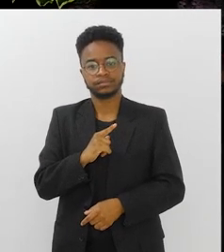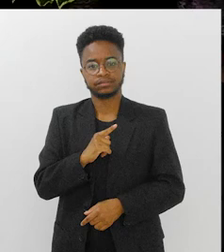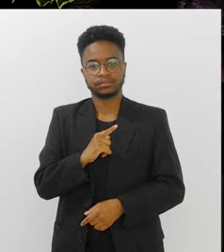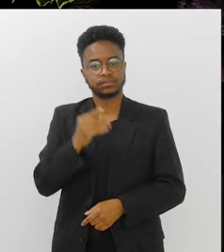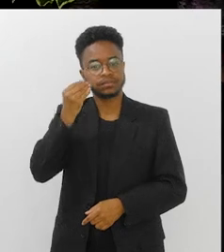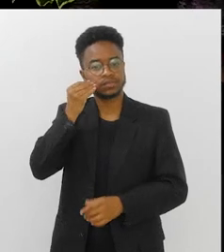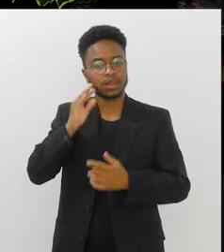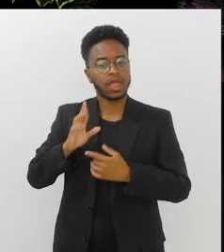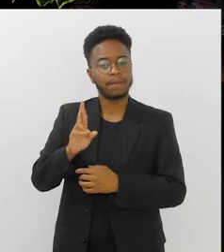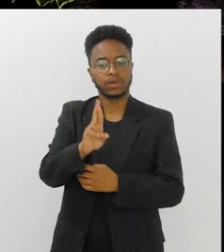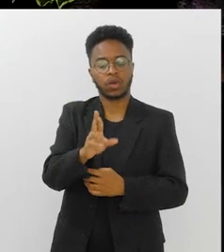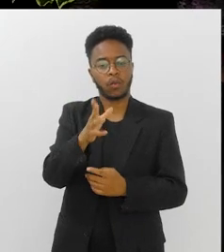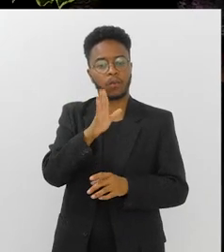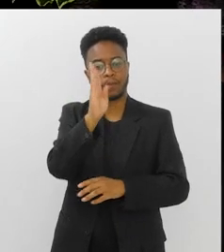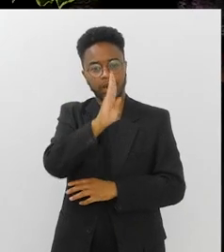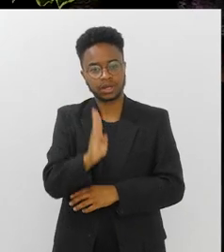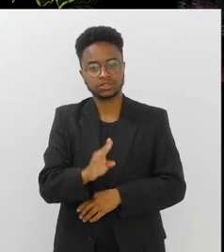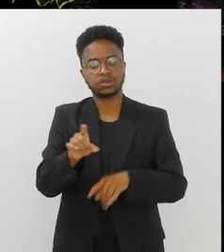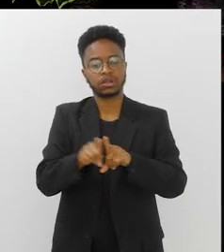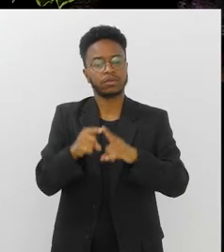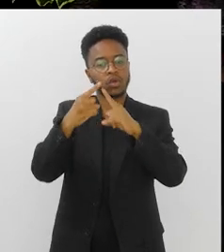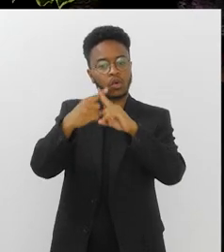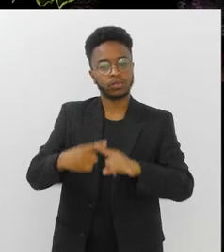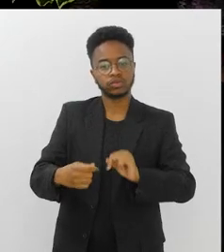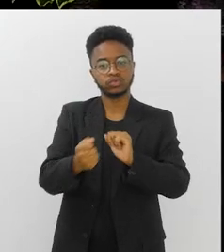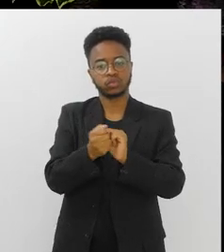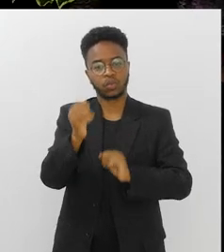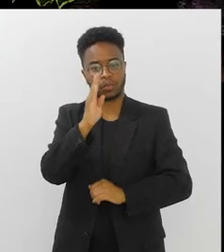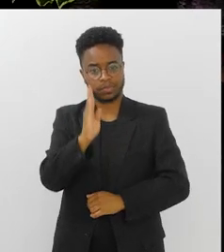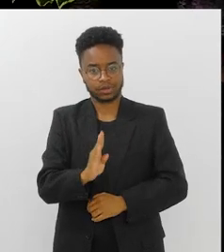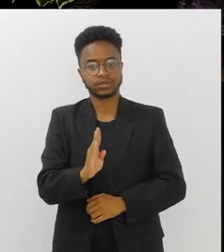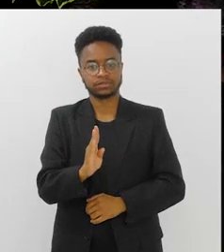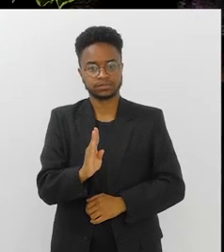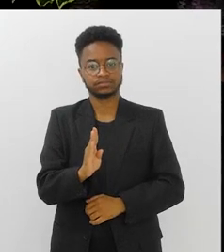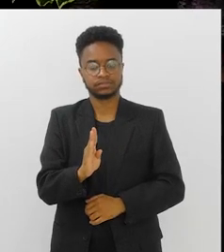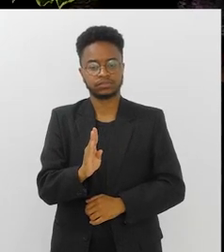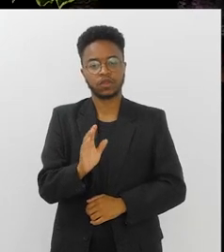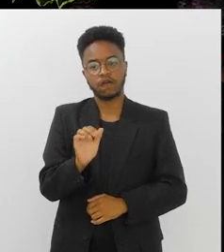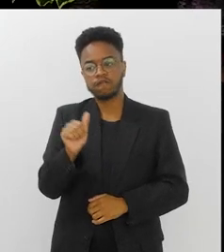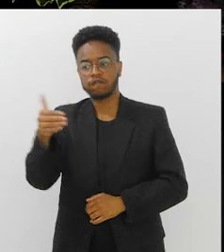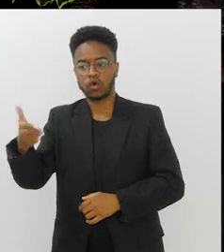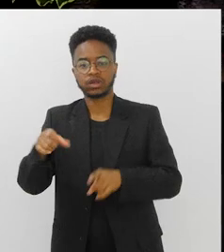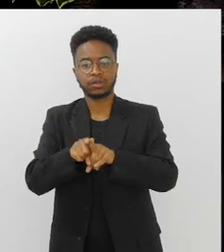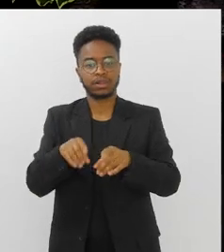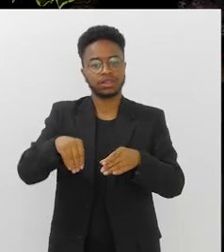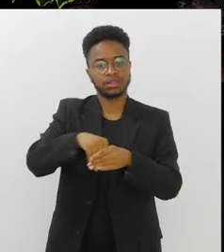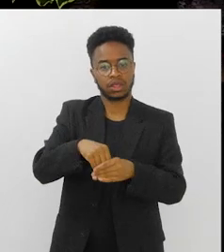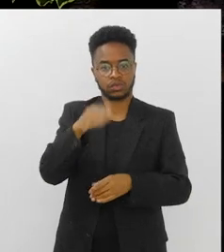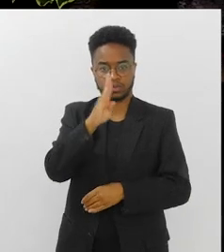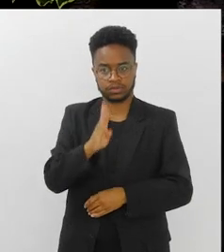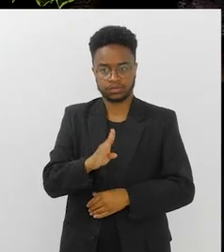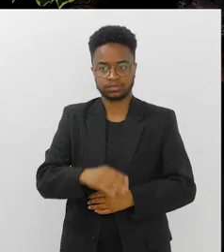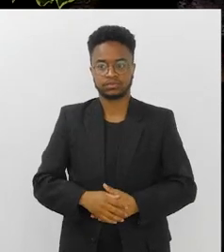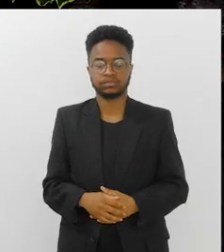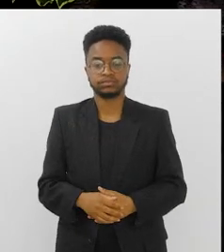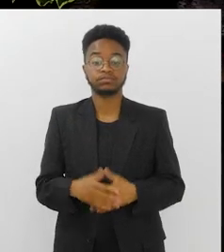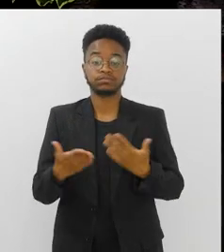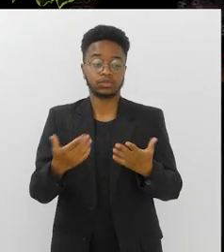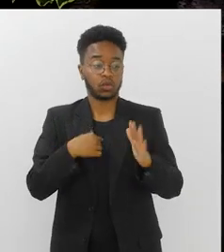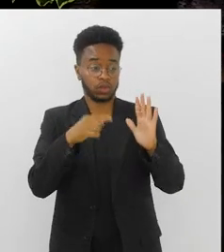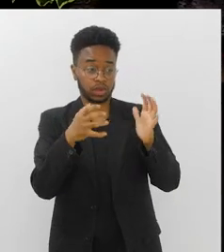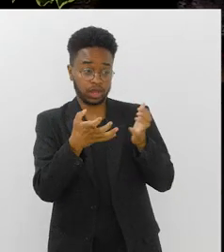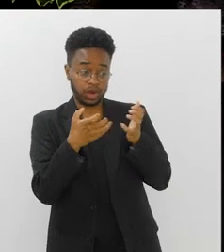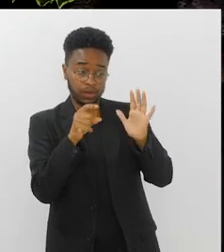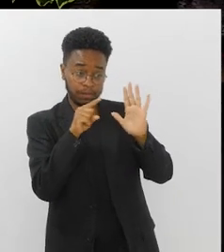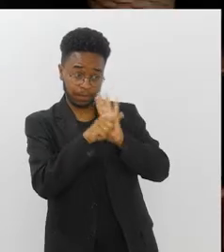de de representar o Brasil de jogar pelo Brasil eh fora e dentro do do país né E aí eu